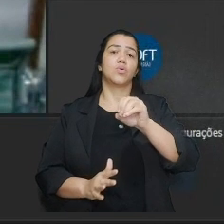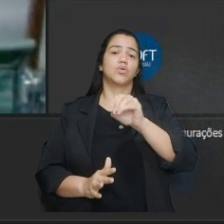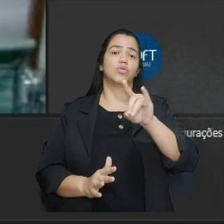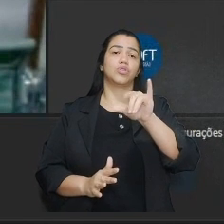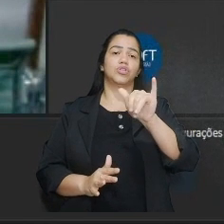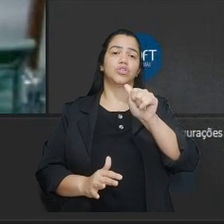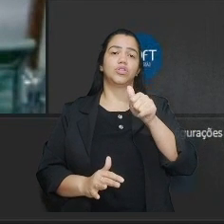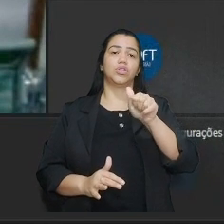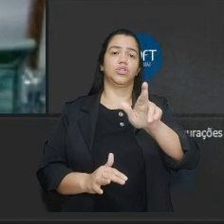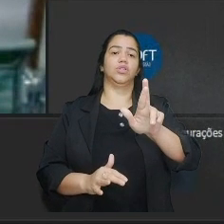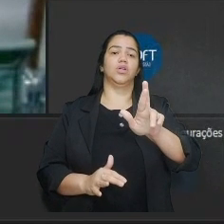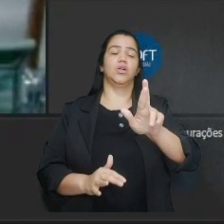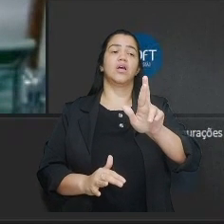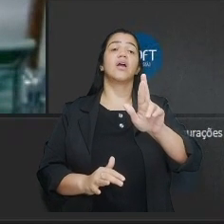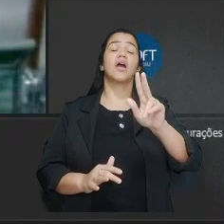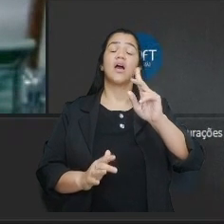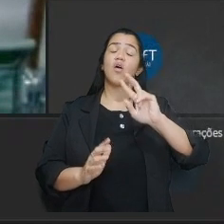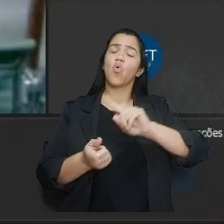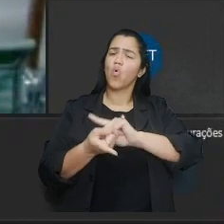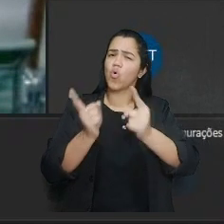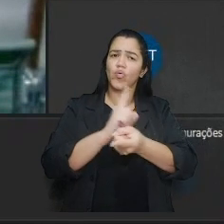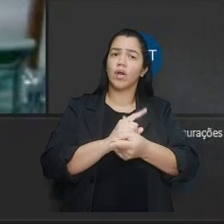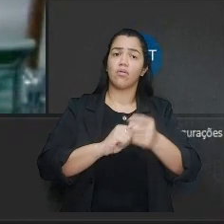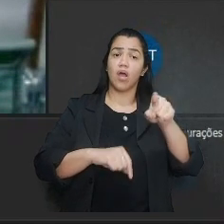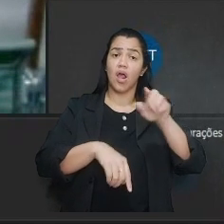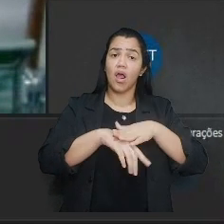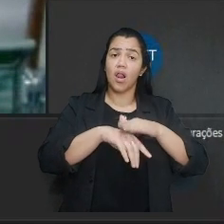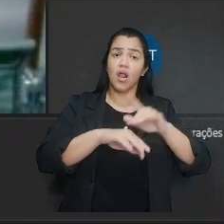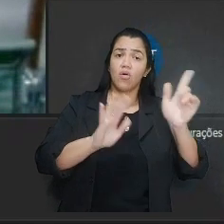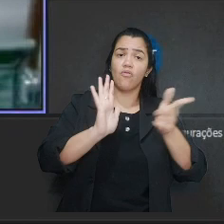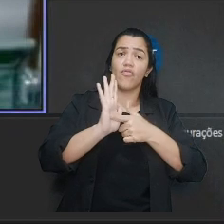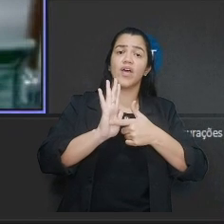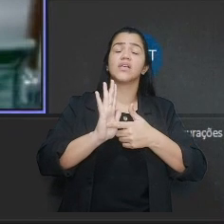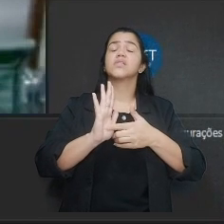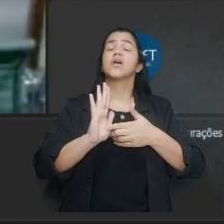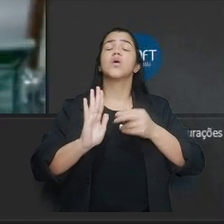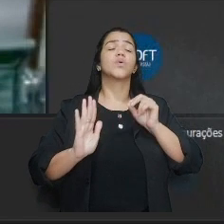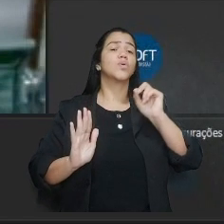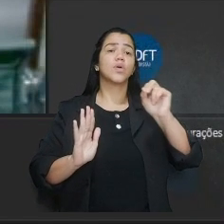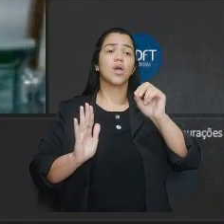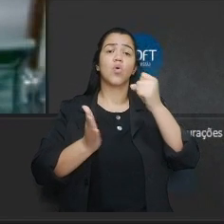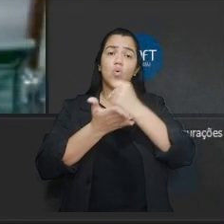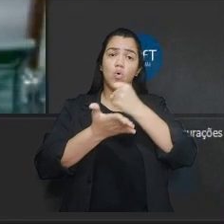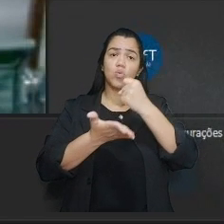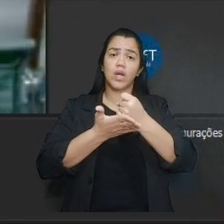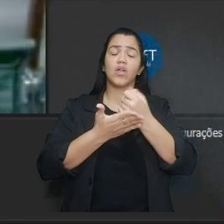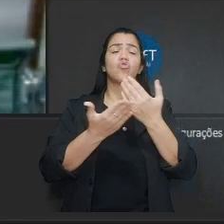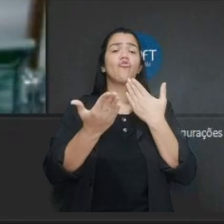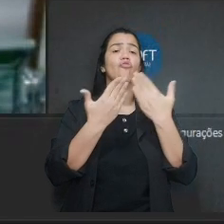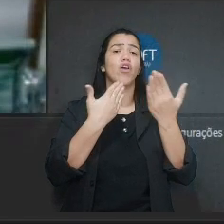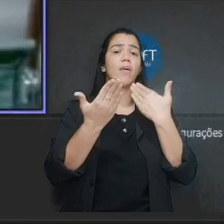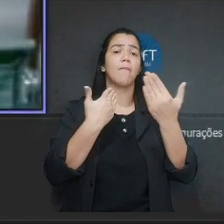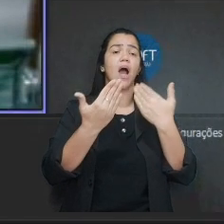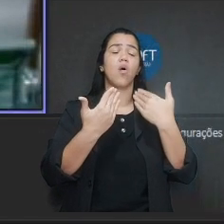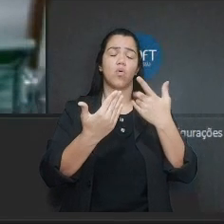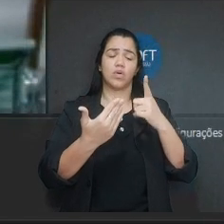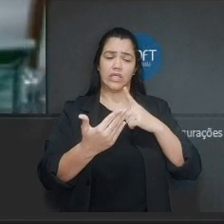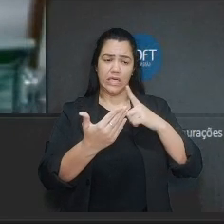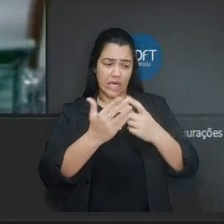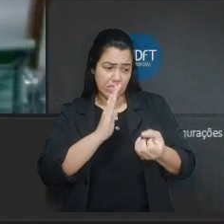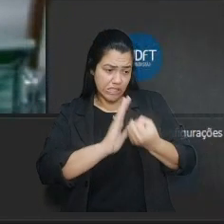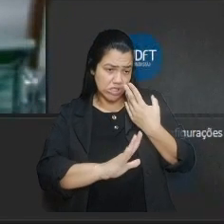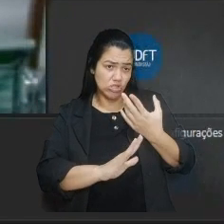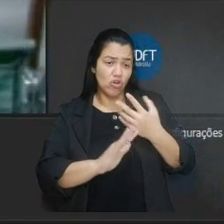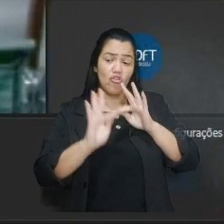marca Goodyear. Ao contrário, ela confessa que esse contrato verbal suposto que